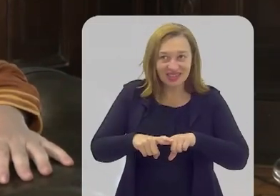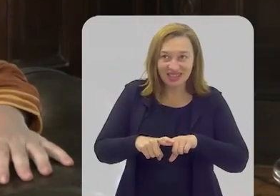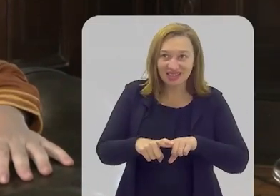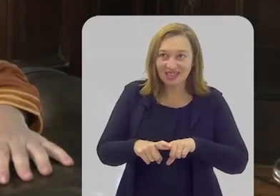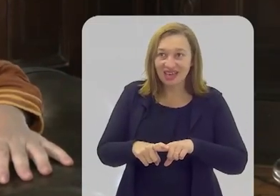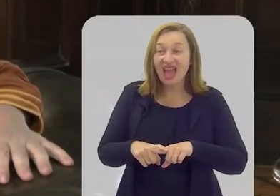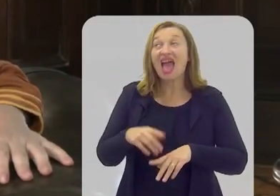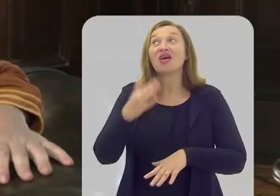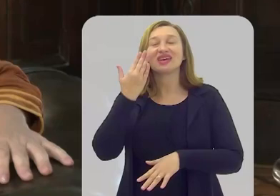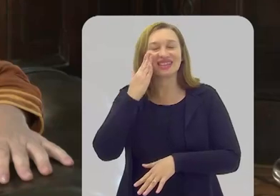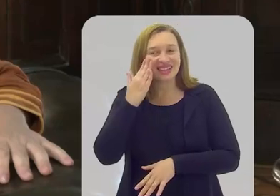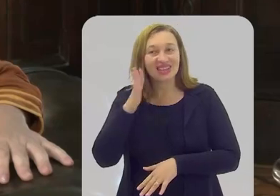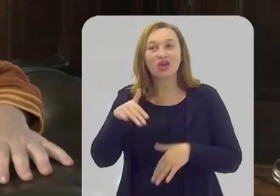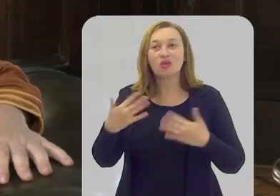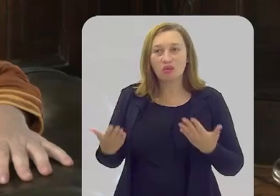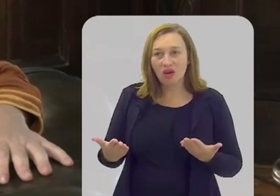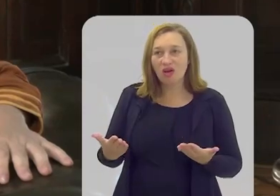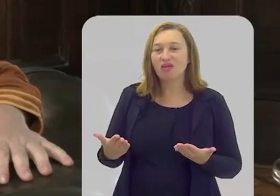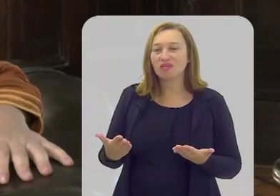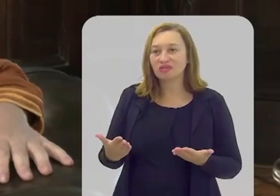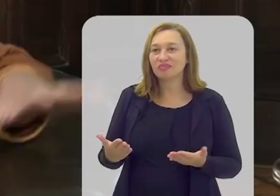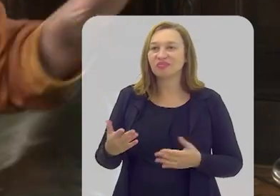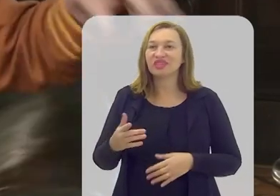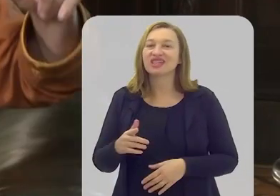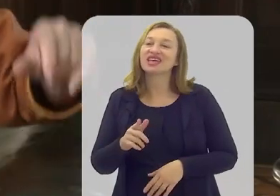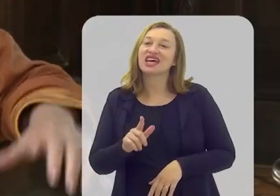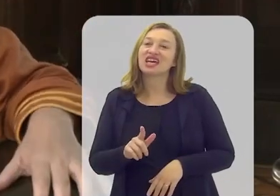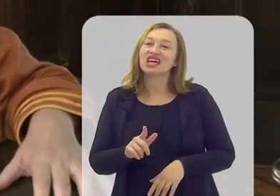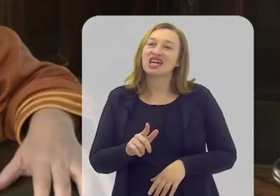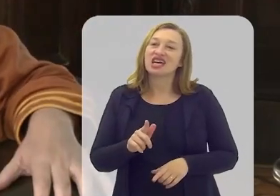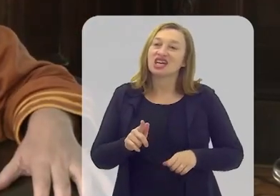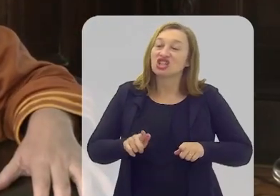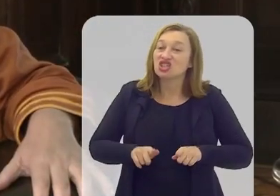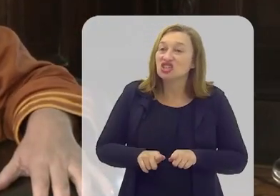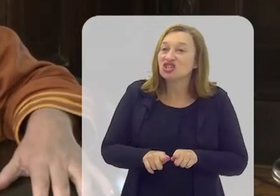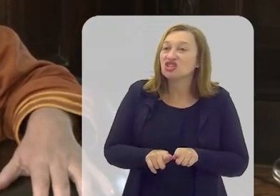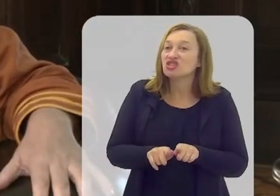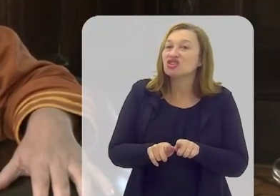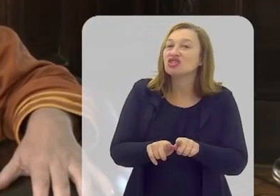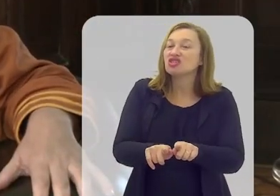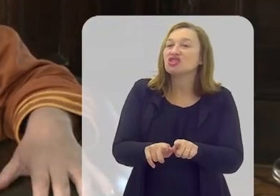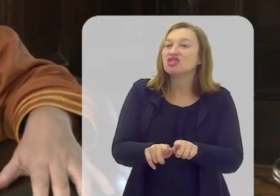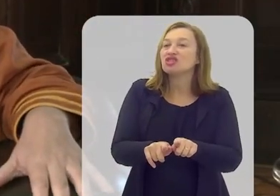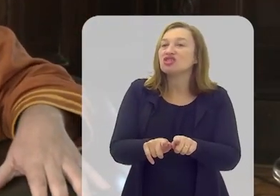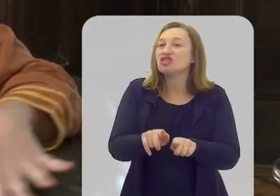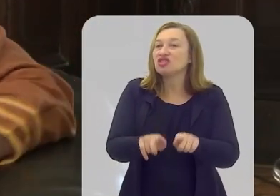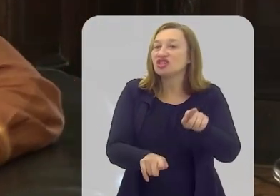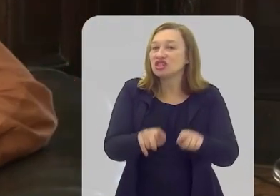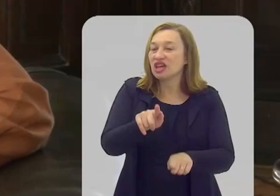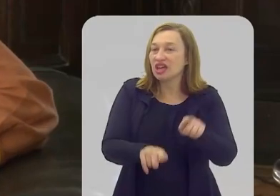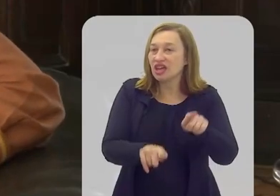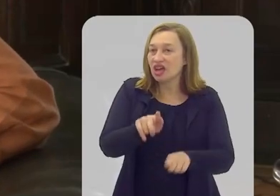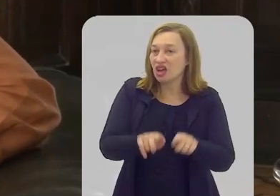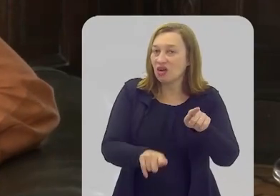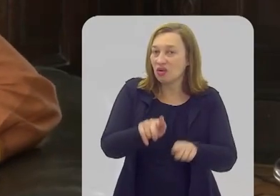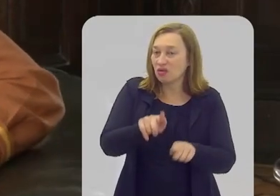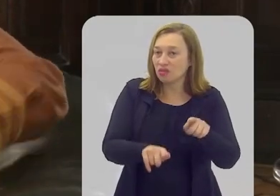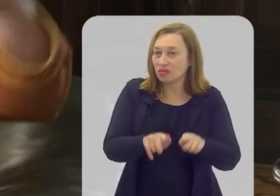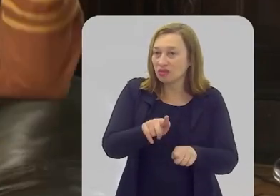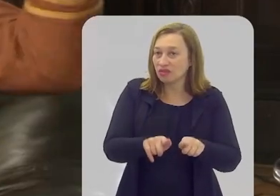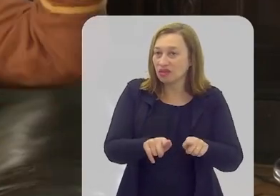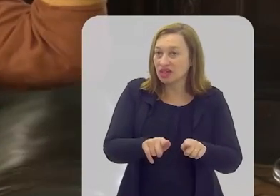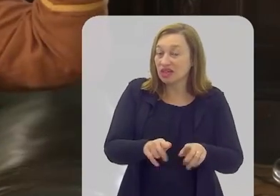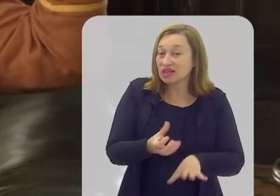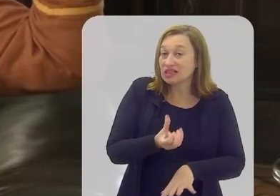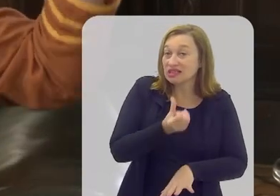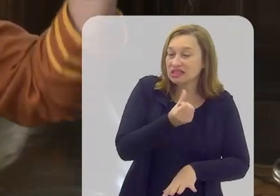Vezes, vocês vão entender quando eu cantar. Gideão e Juízes 6. Ele fala que quando